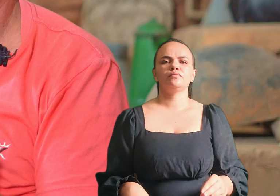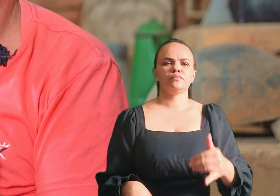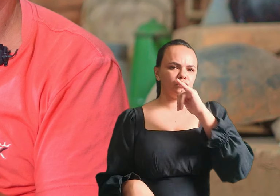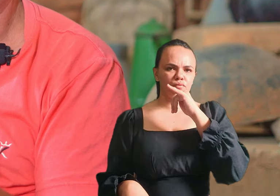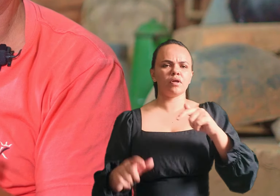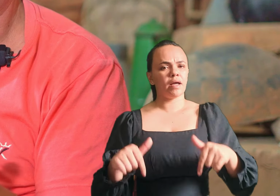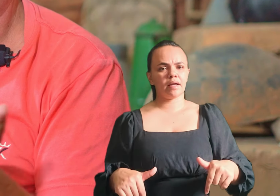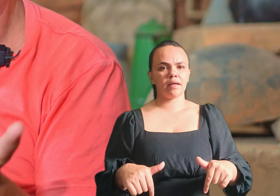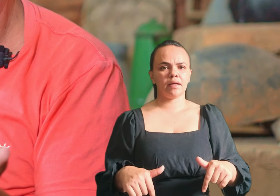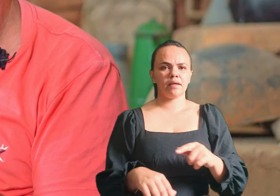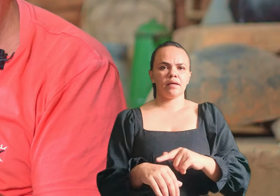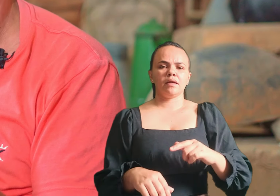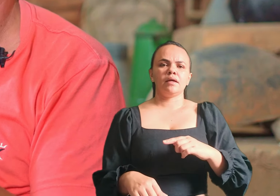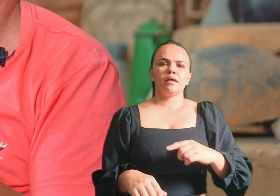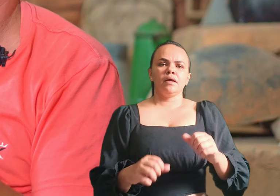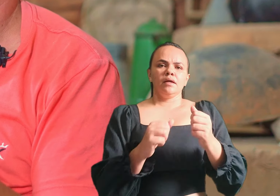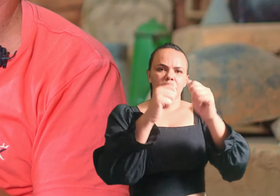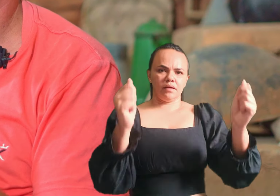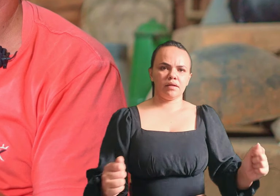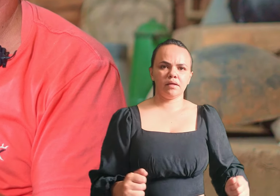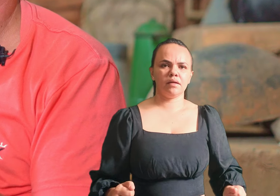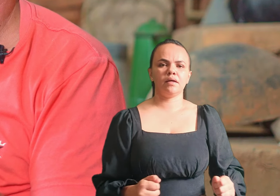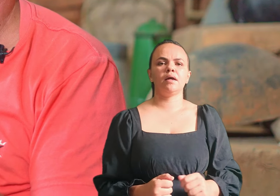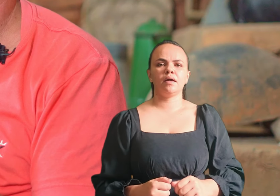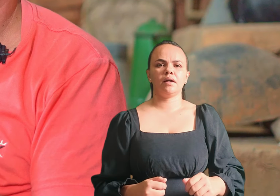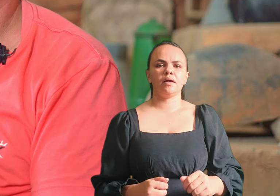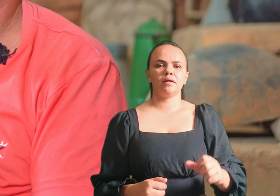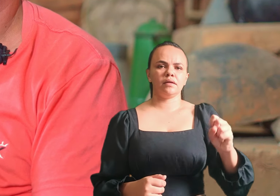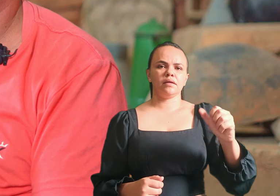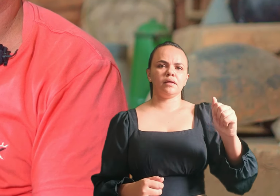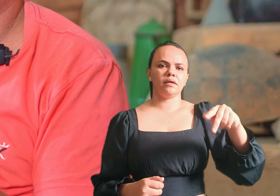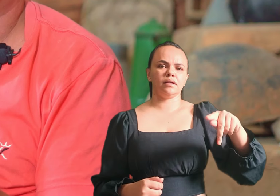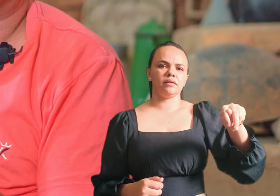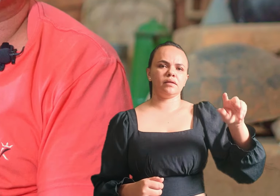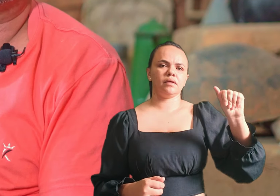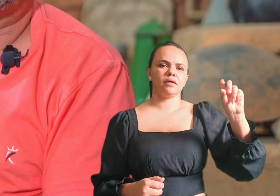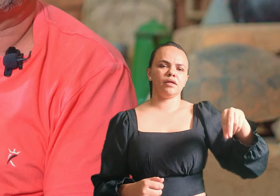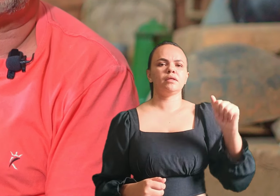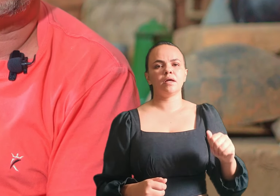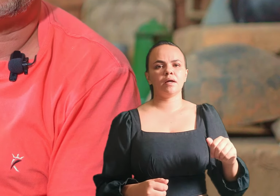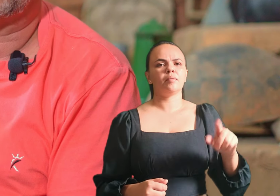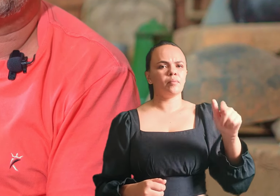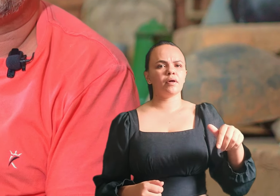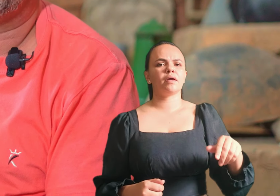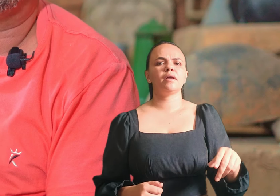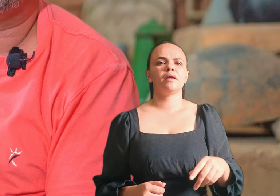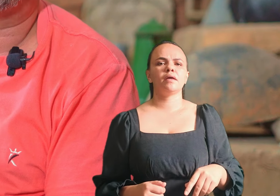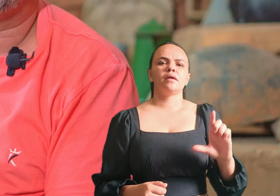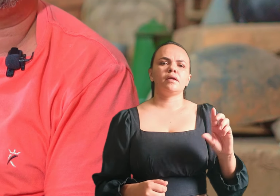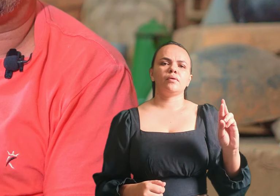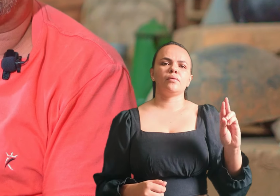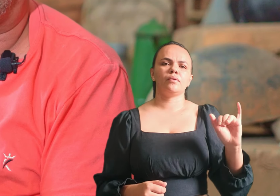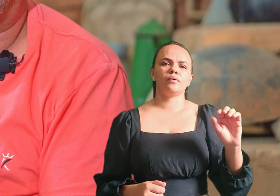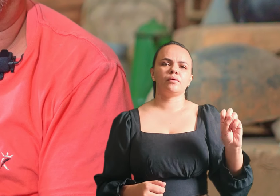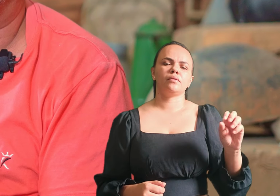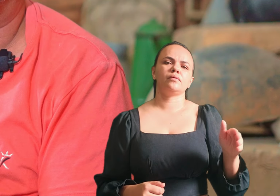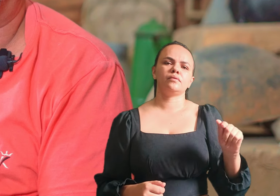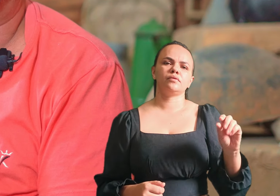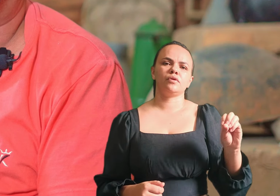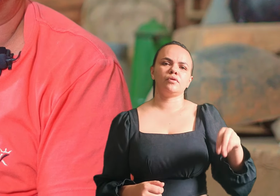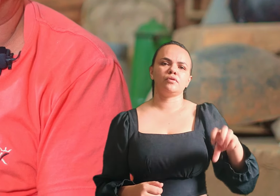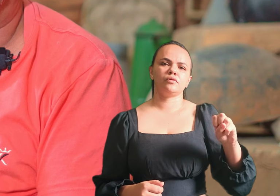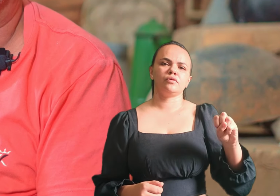chamos uma Padroeira chamada para os católicos Senhora Santana porque Luiz Gomes viveu isso lá na terra dele então ele traz para cá